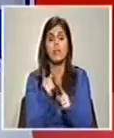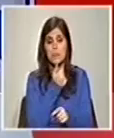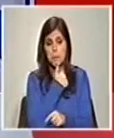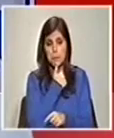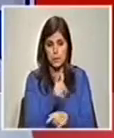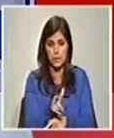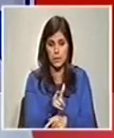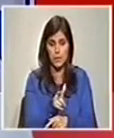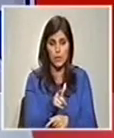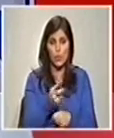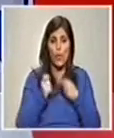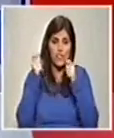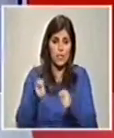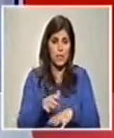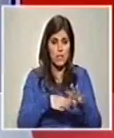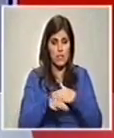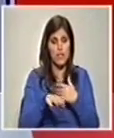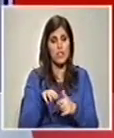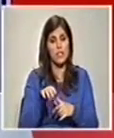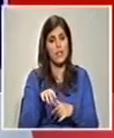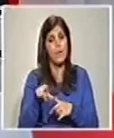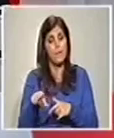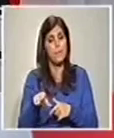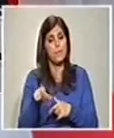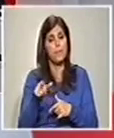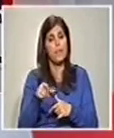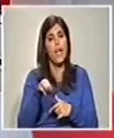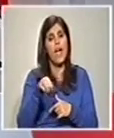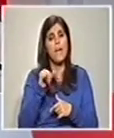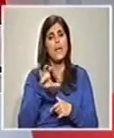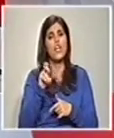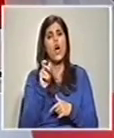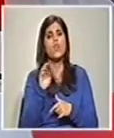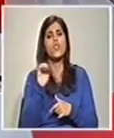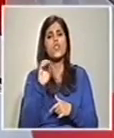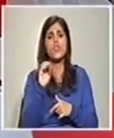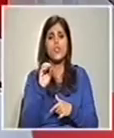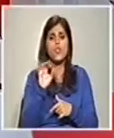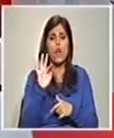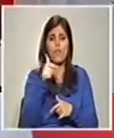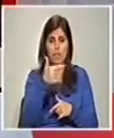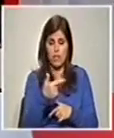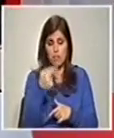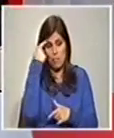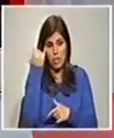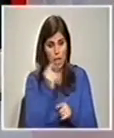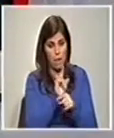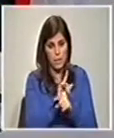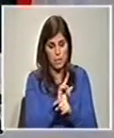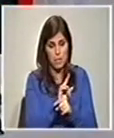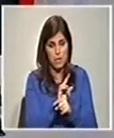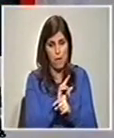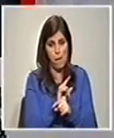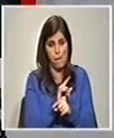investimento que se vai fazendo. Vânia Neto, bem-vinda também. A Microsoft partiu um bocadinho desta visão também, não é? De que o assistencialismo do